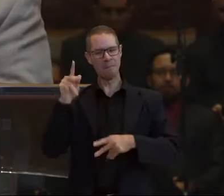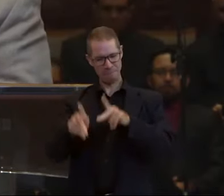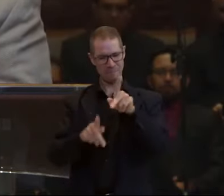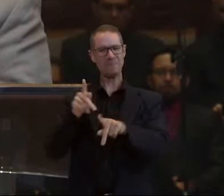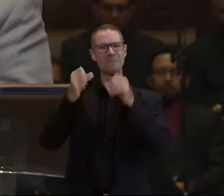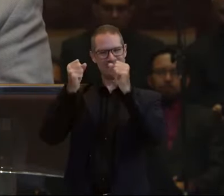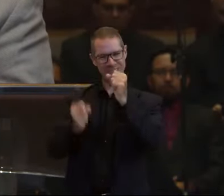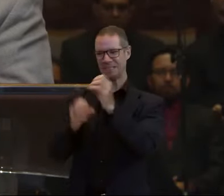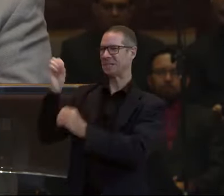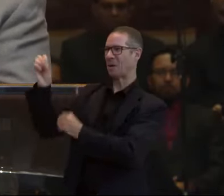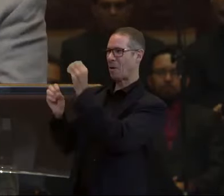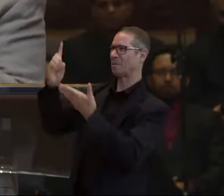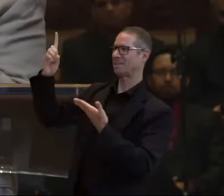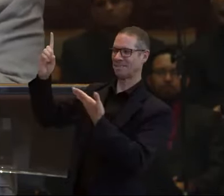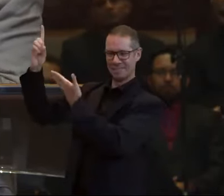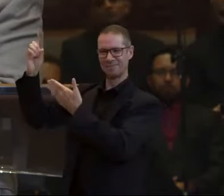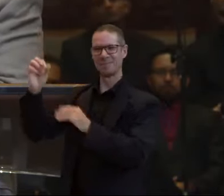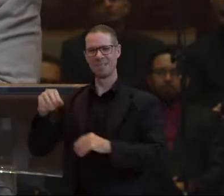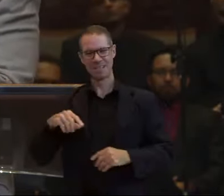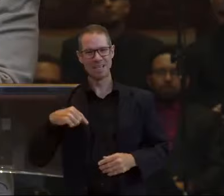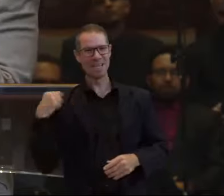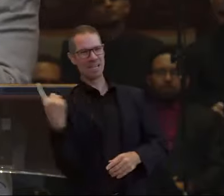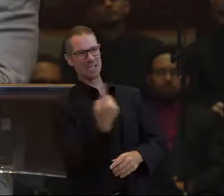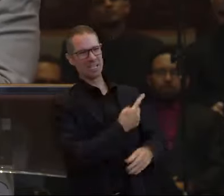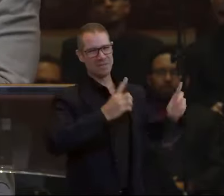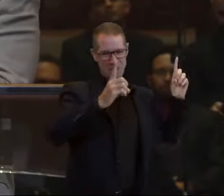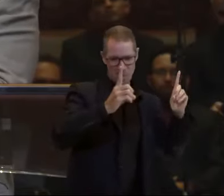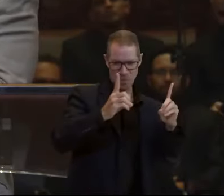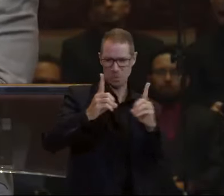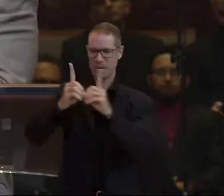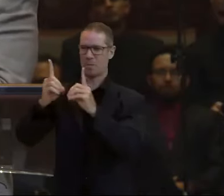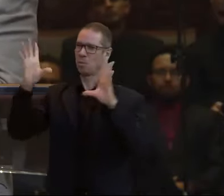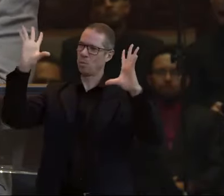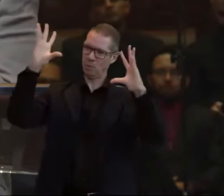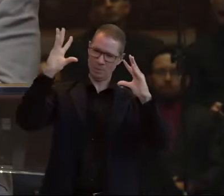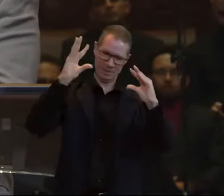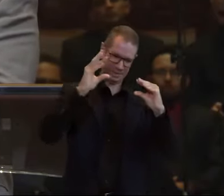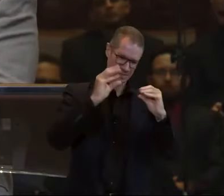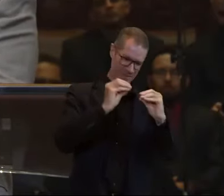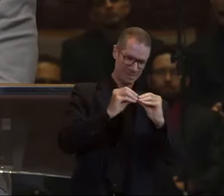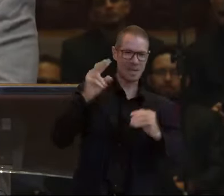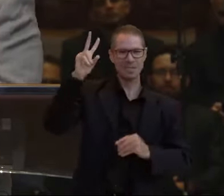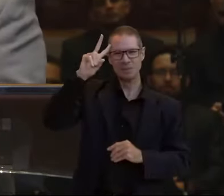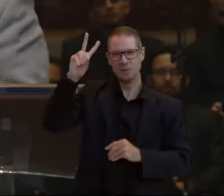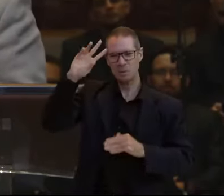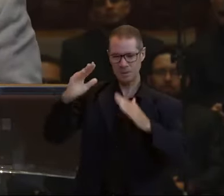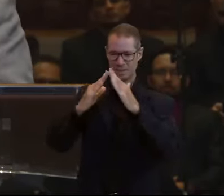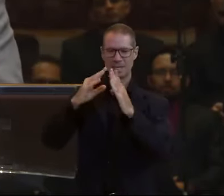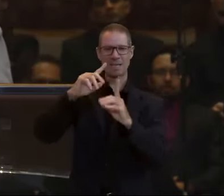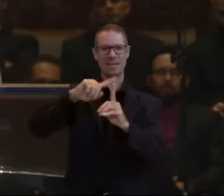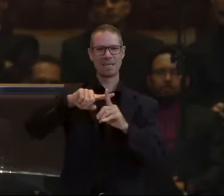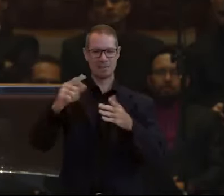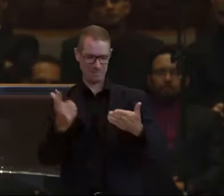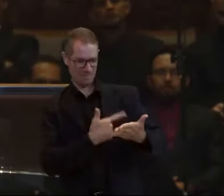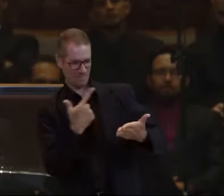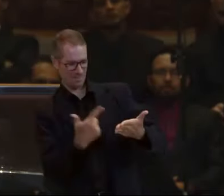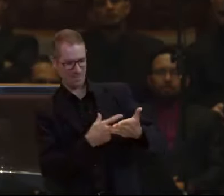de Deus. E a gente vai encontrar uma série de resumos sobre a história da igreja no livro de